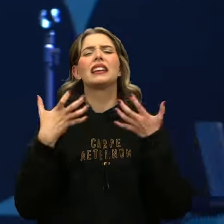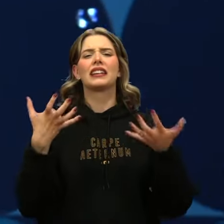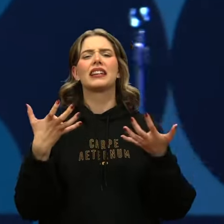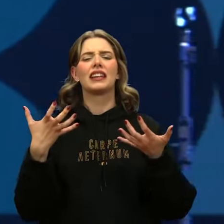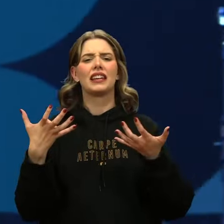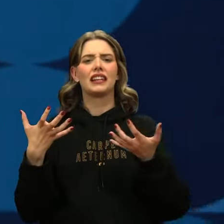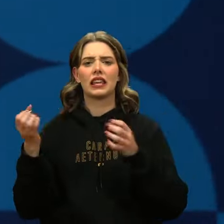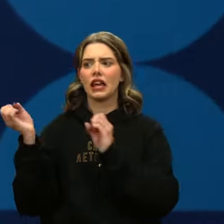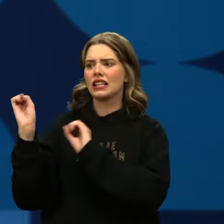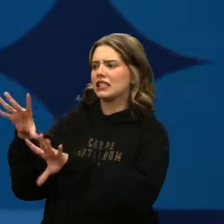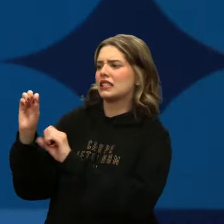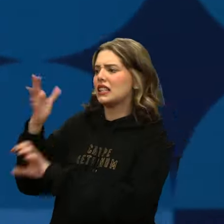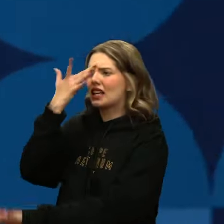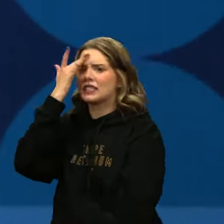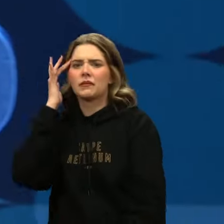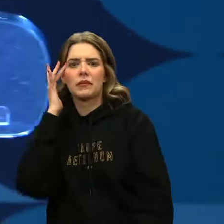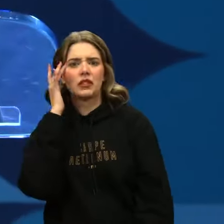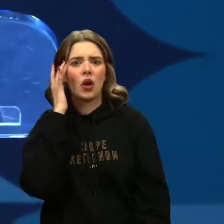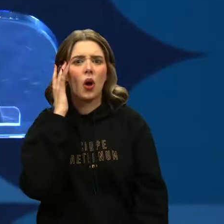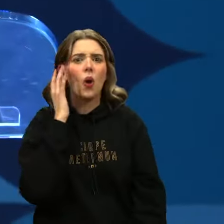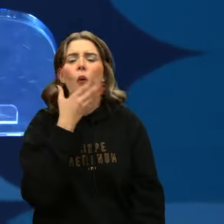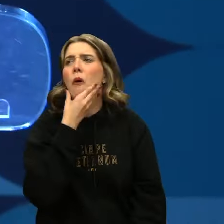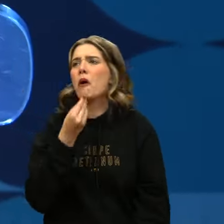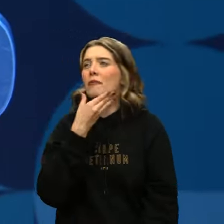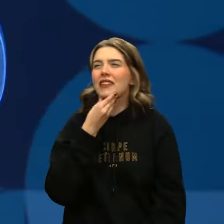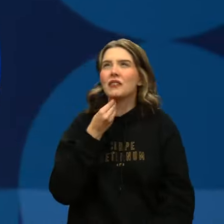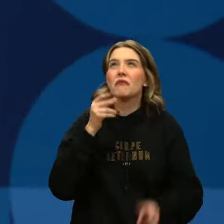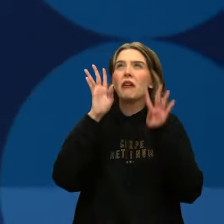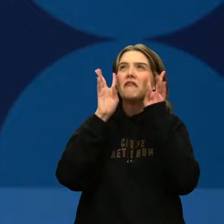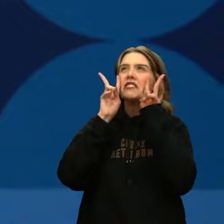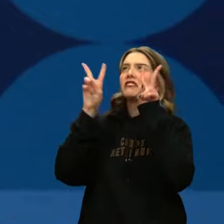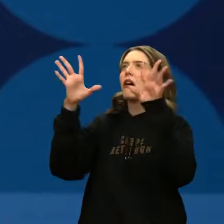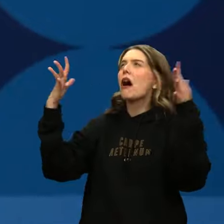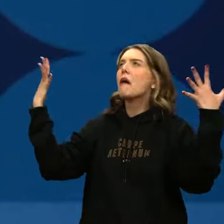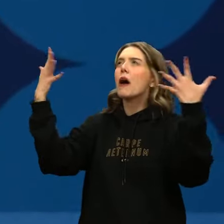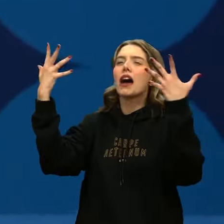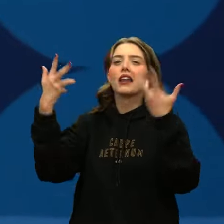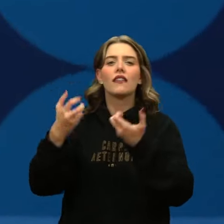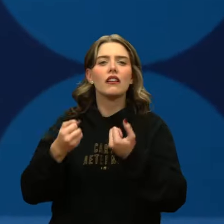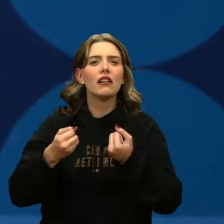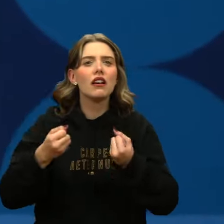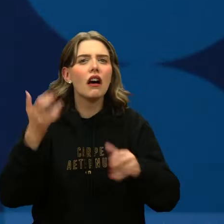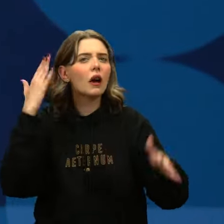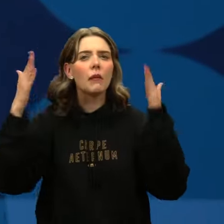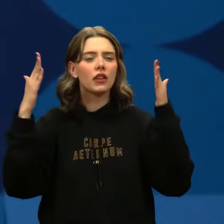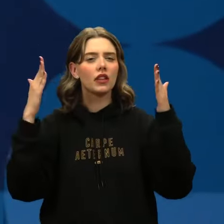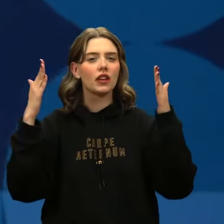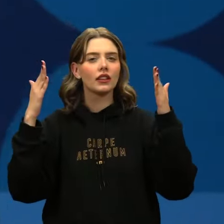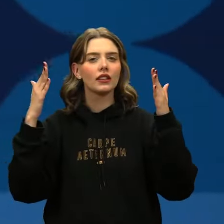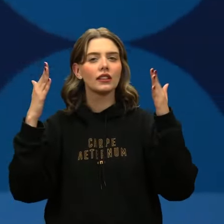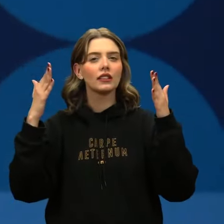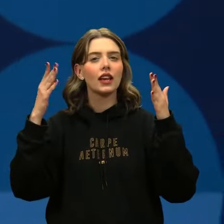pastores. Um cara com uma visão espetacular, um caminhoneiro. Esses dias atrás ele me mandou